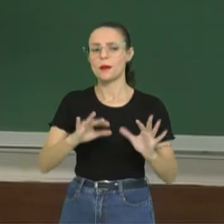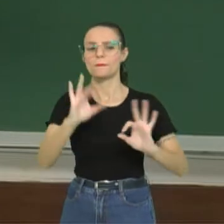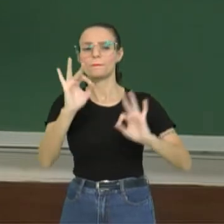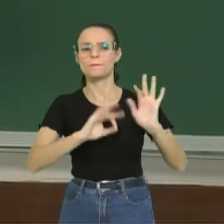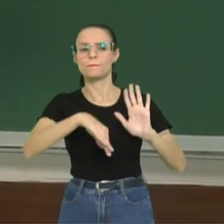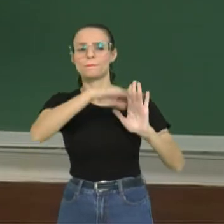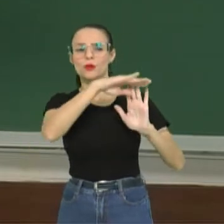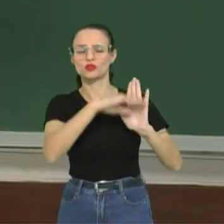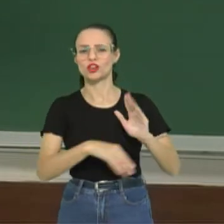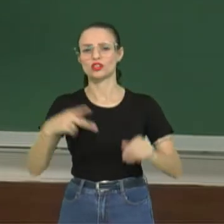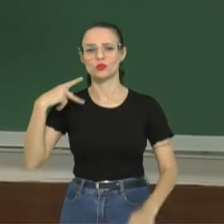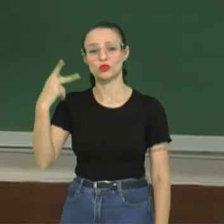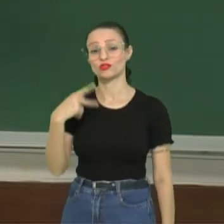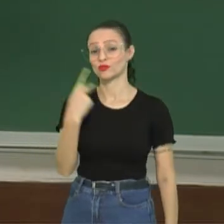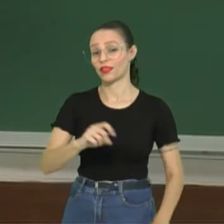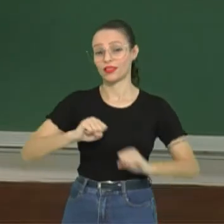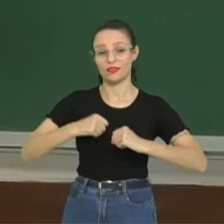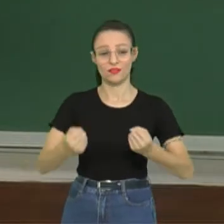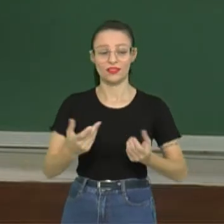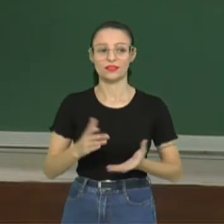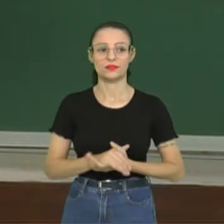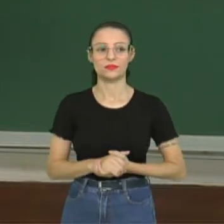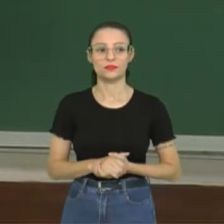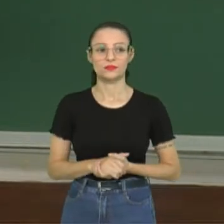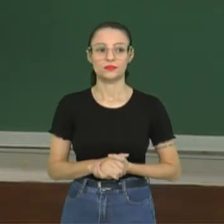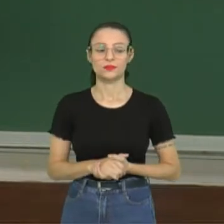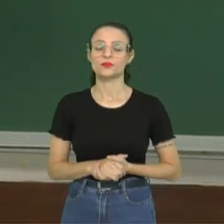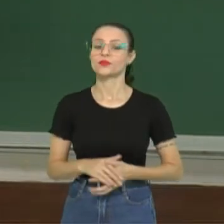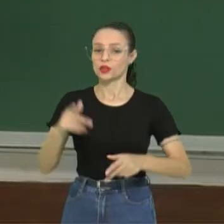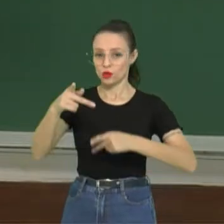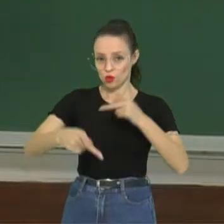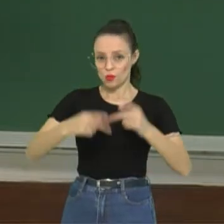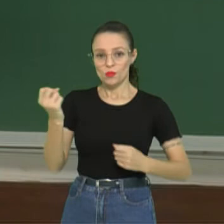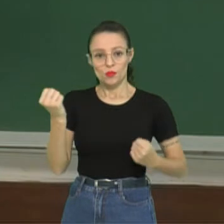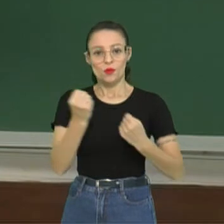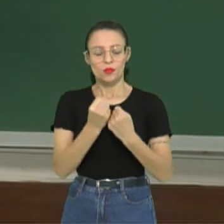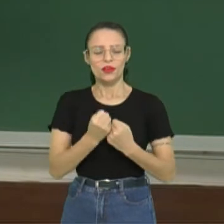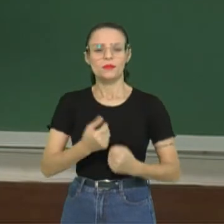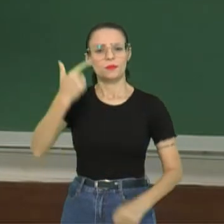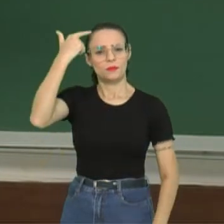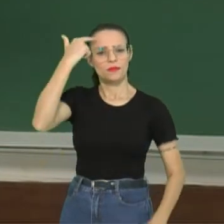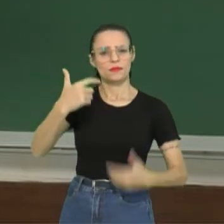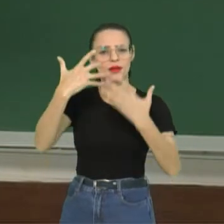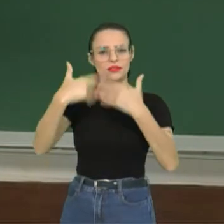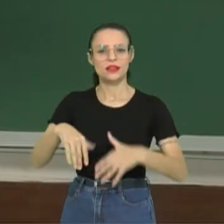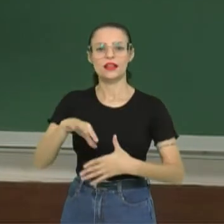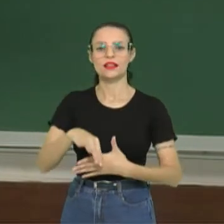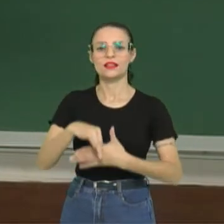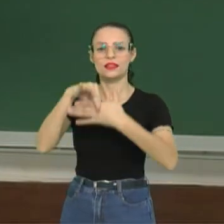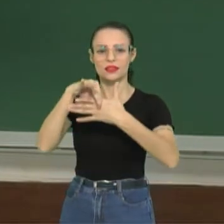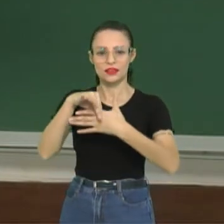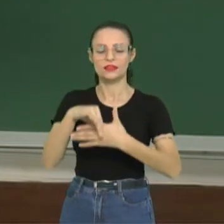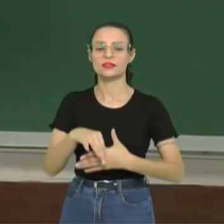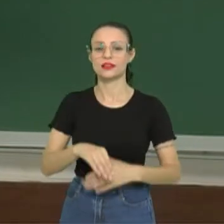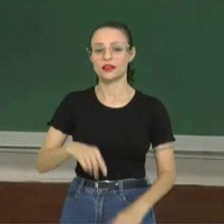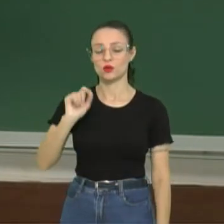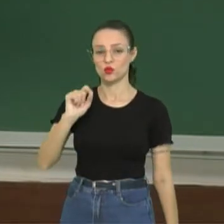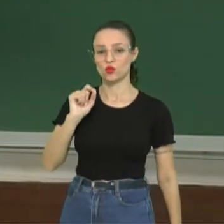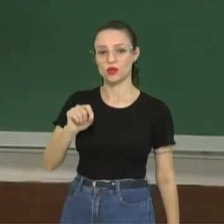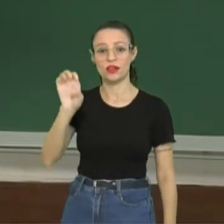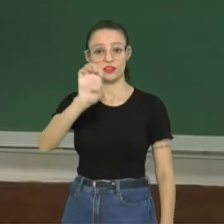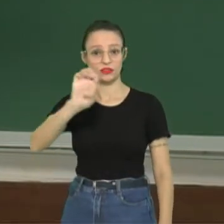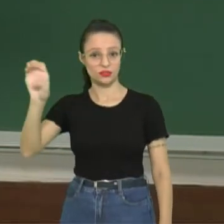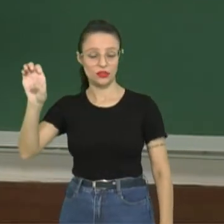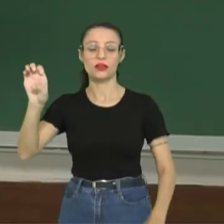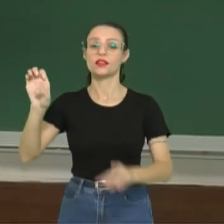o projeto político que Ele defende sobre o populismo dá para gente pensar líderes populistas tanto no campo